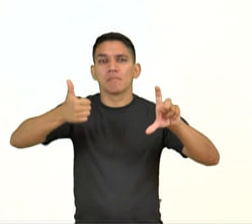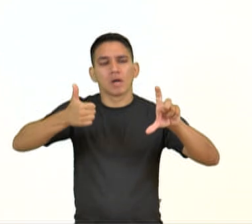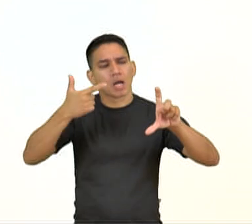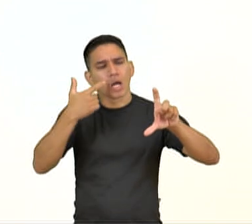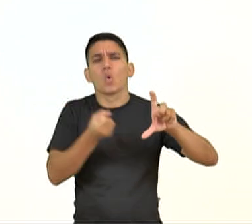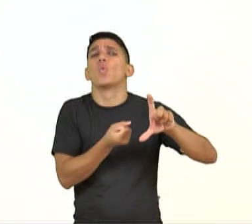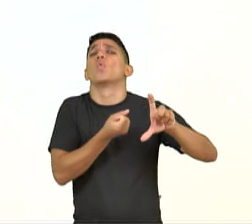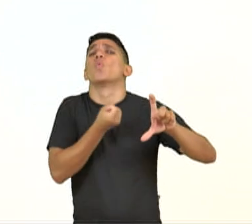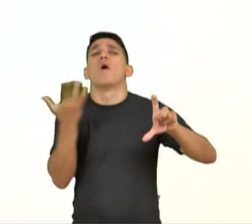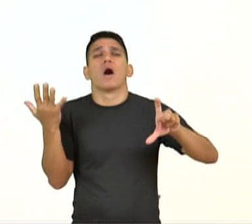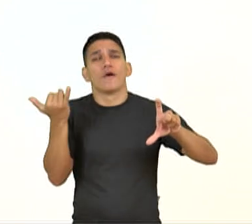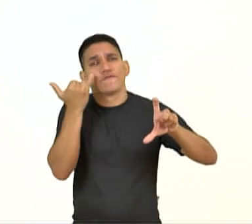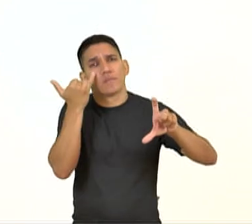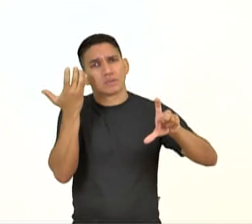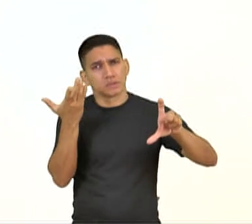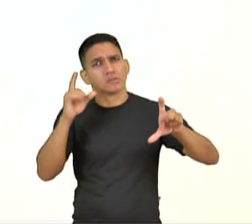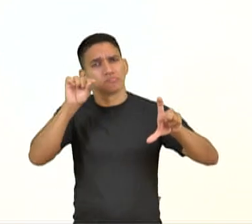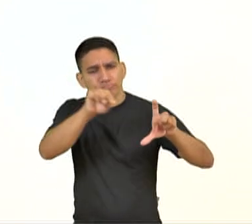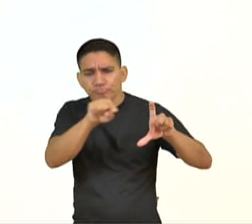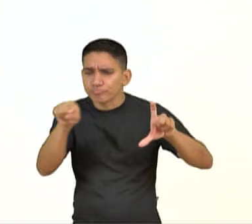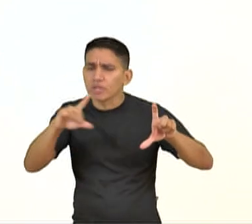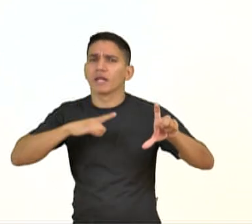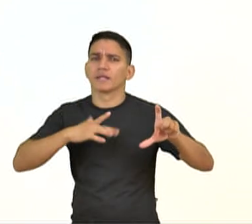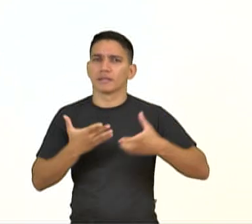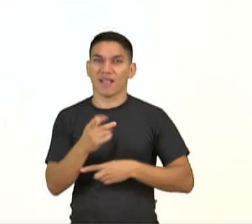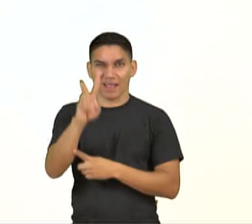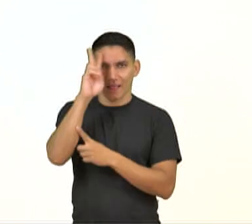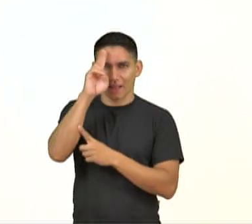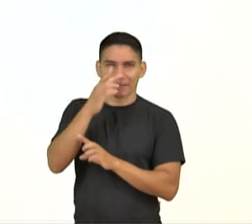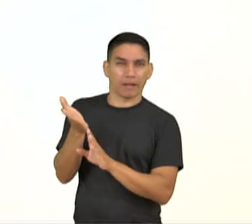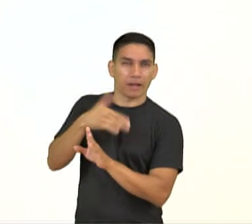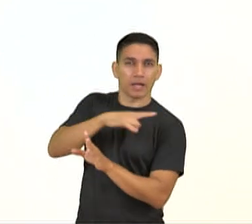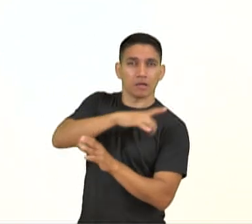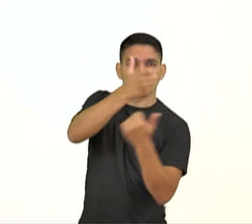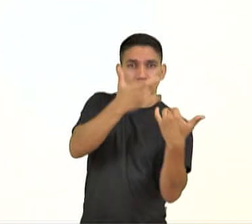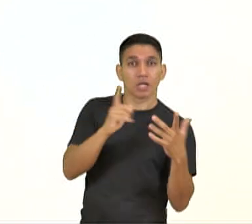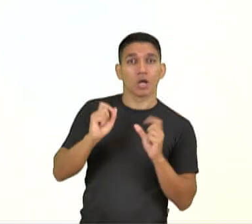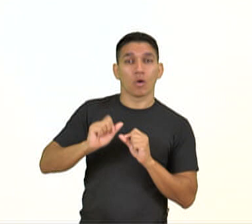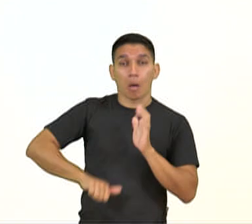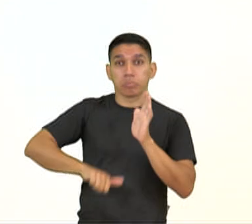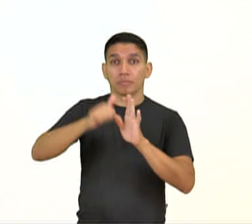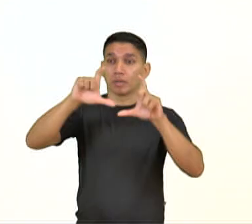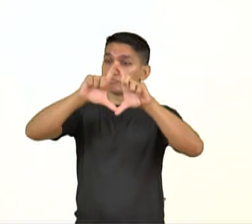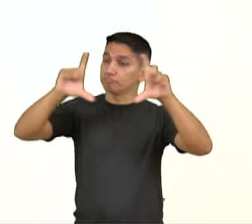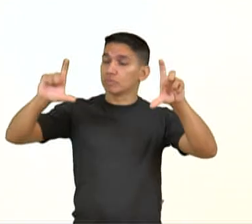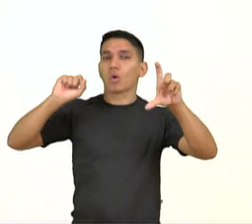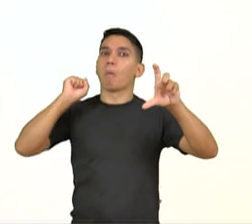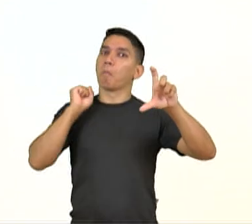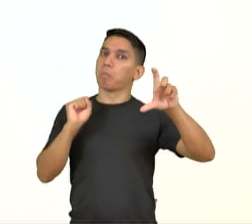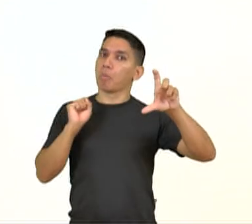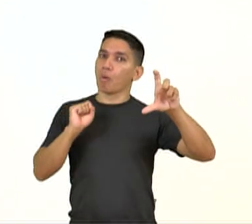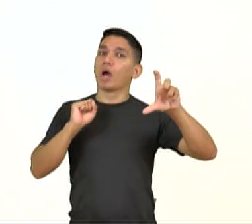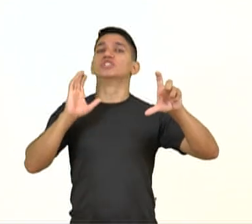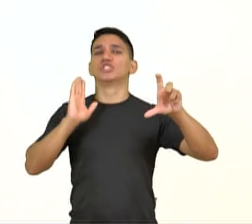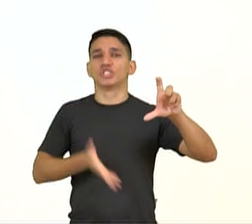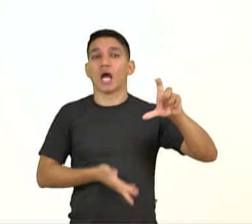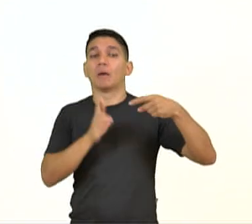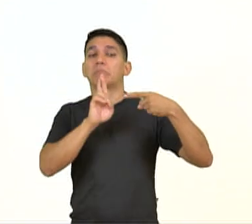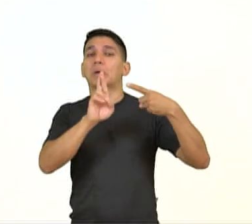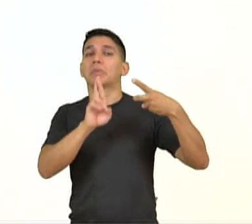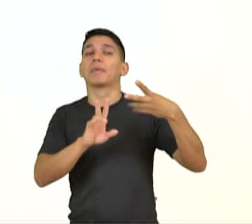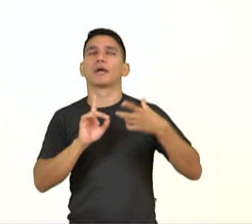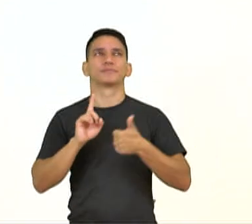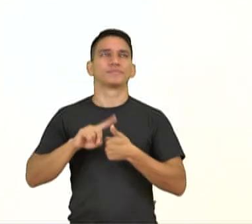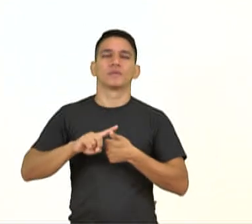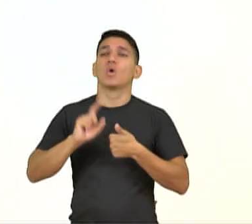notícia? Então, se lembra lá que eu falei lá atrás para você que esse primeiro parágrafo ele pode responder questões como o